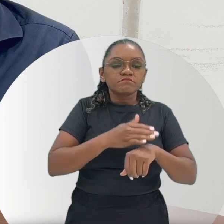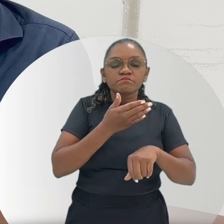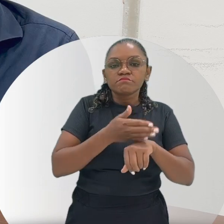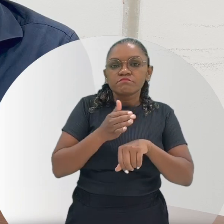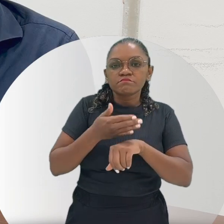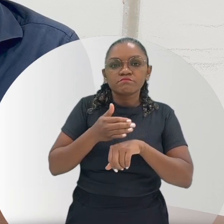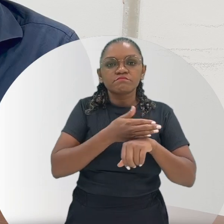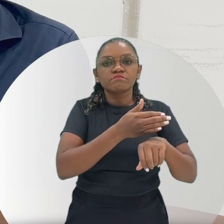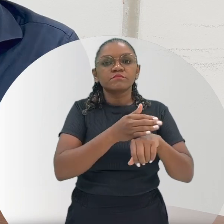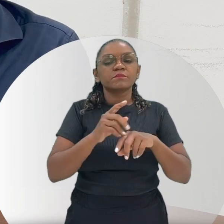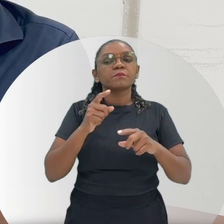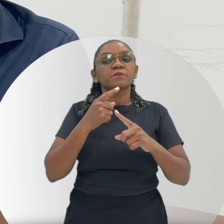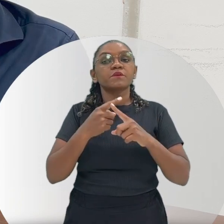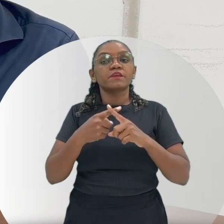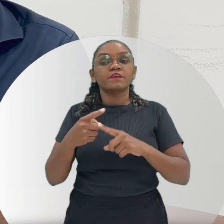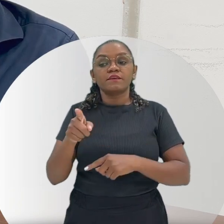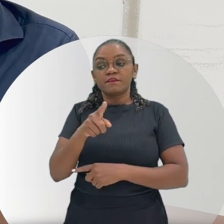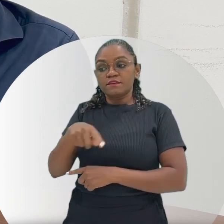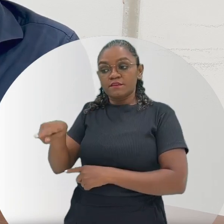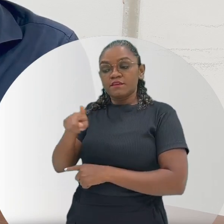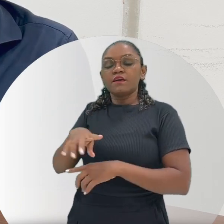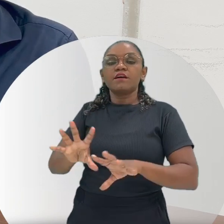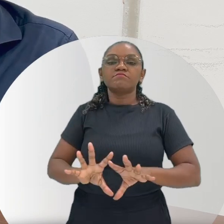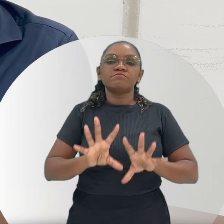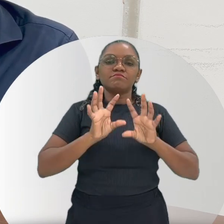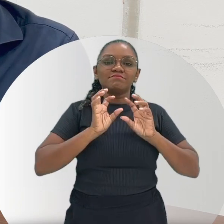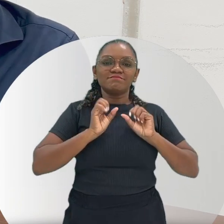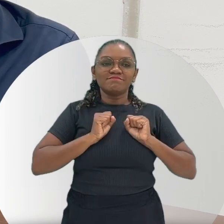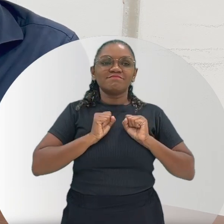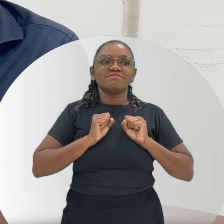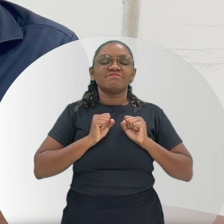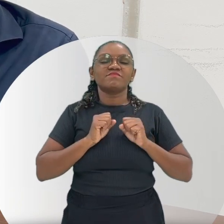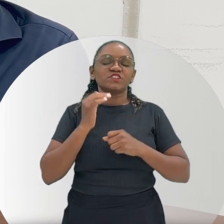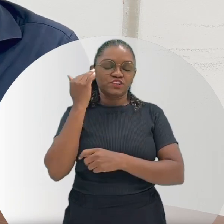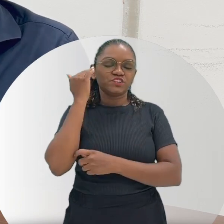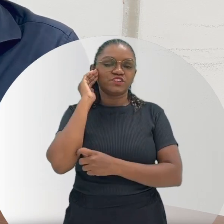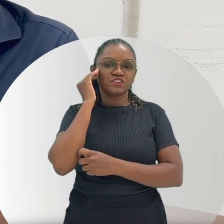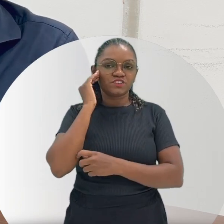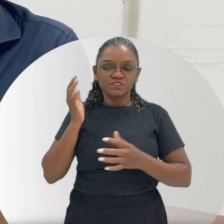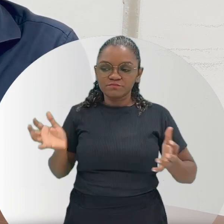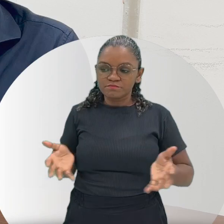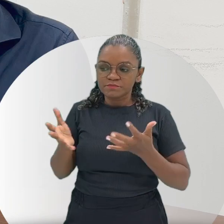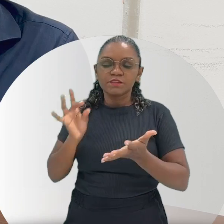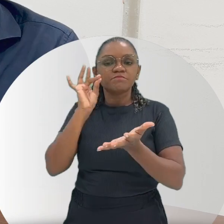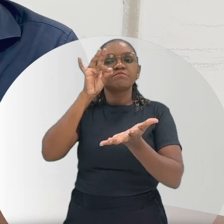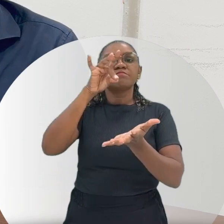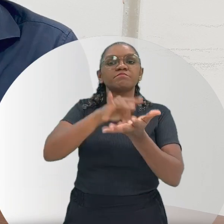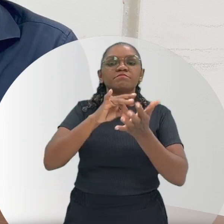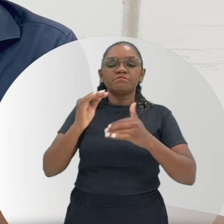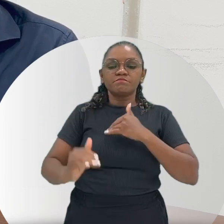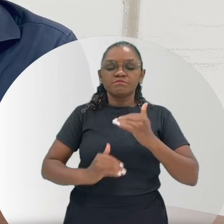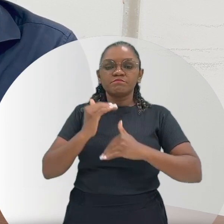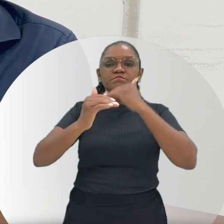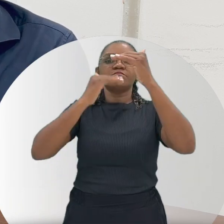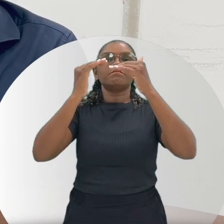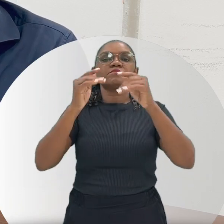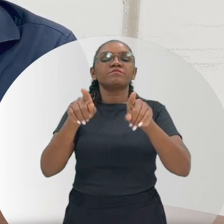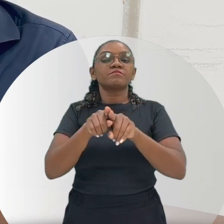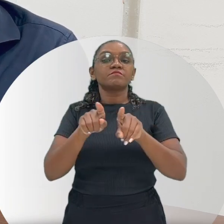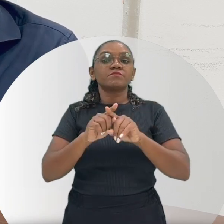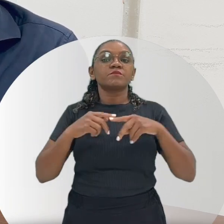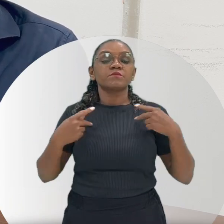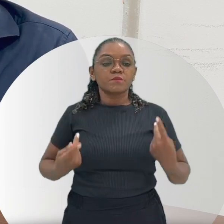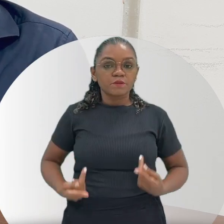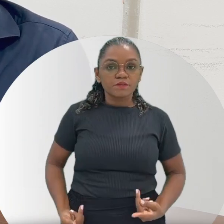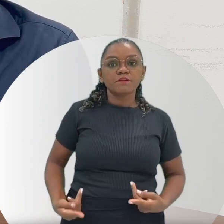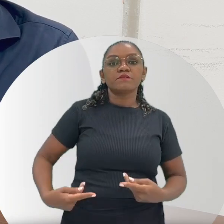tentando fazer com que os nossos alunos abracem para incentivar que isso ocorra, para efetivar esse crescimento humano dentro da nossa